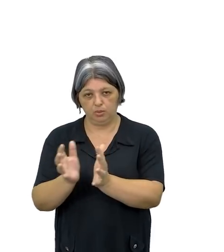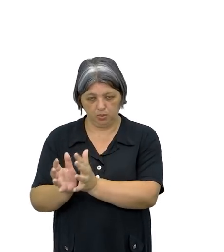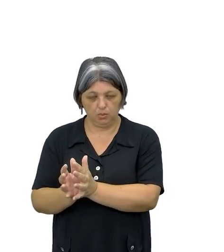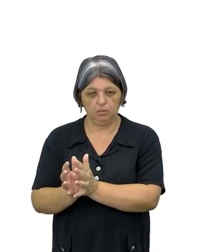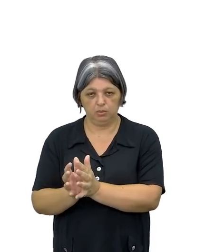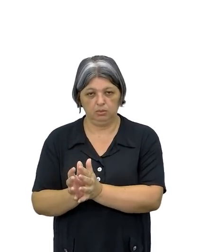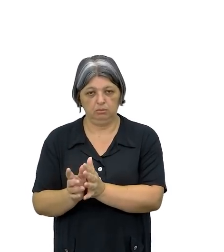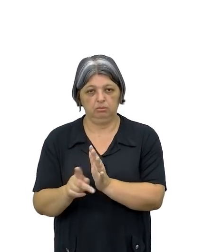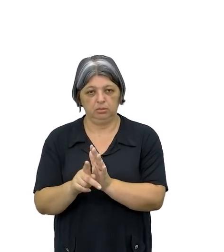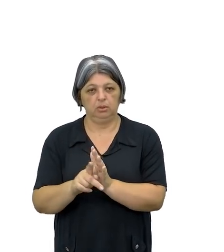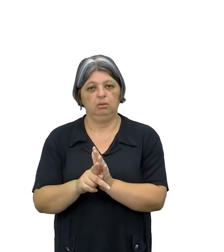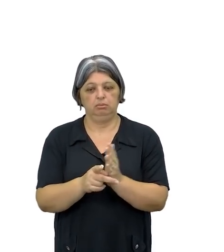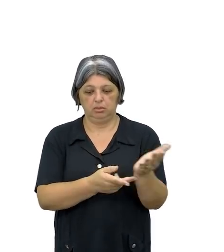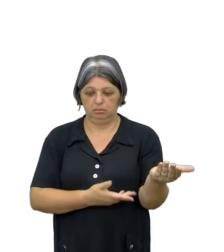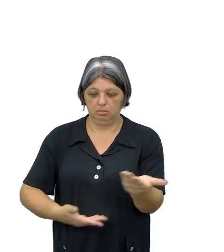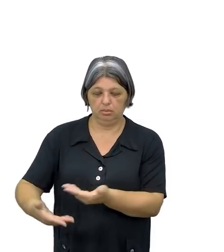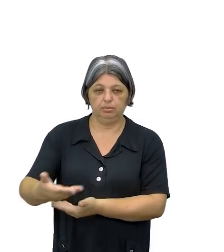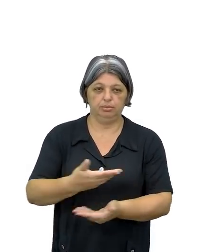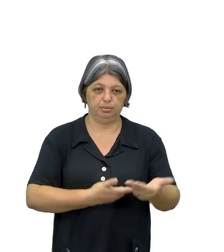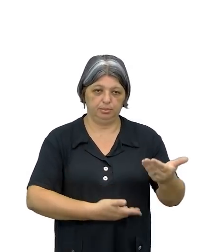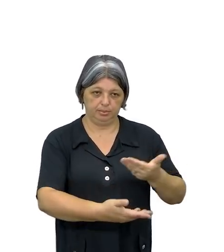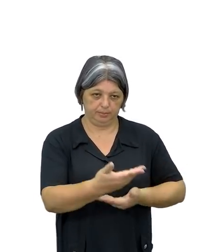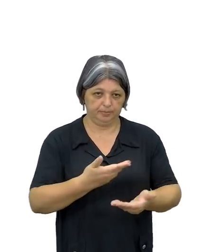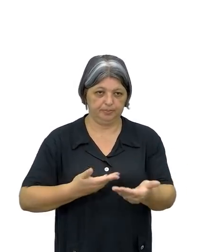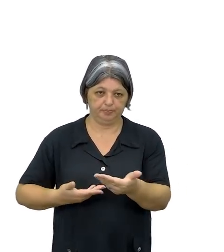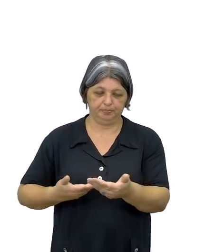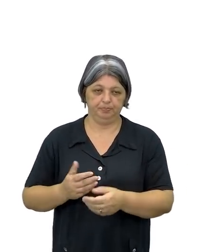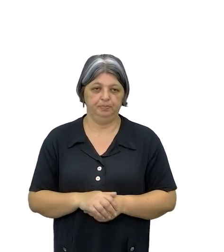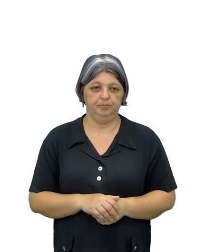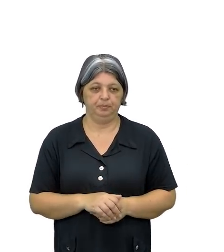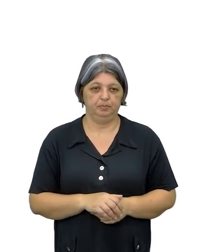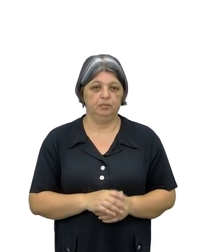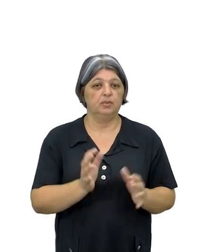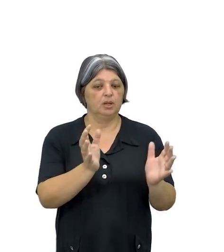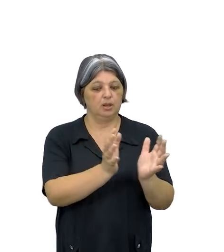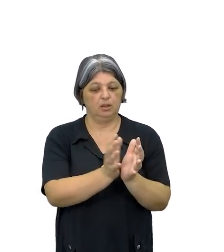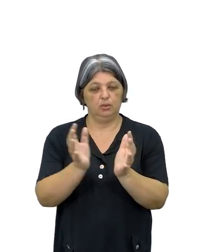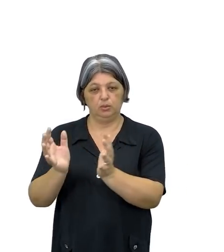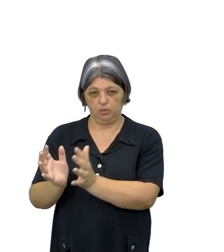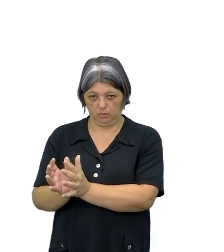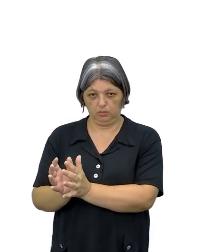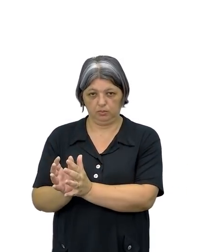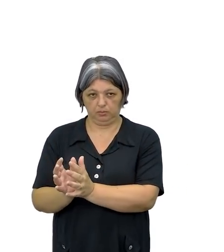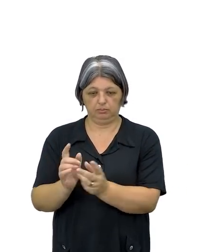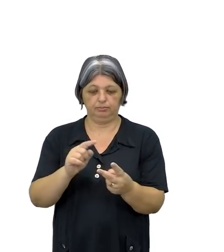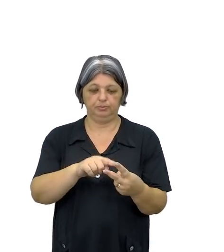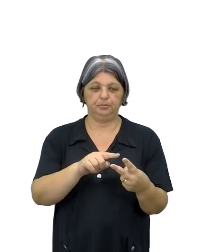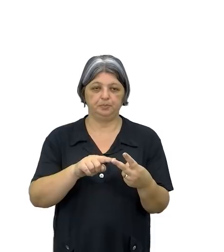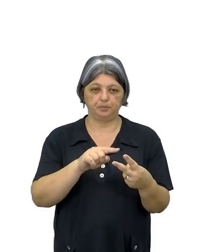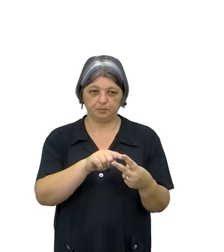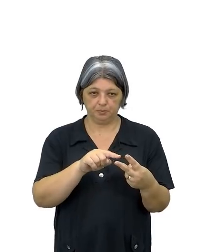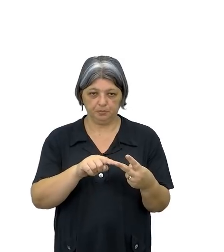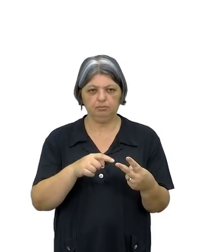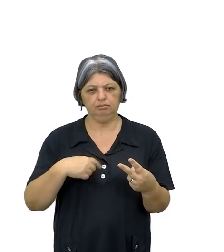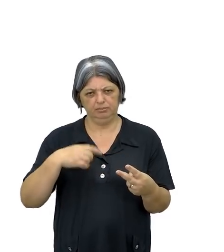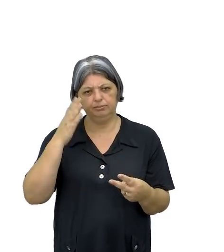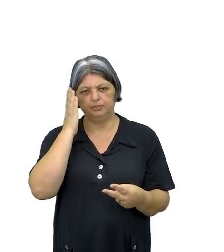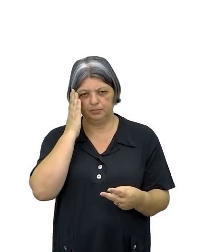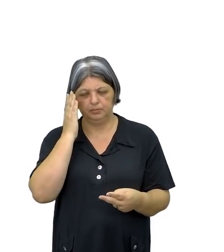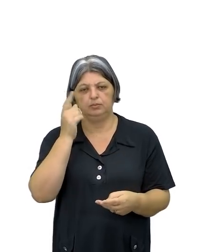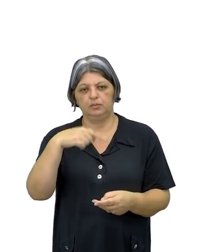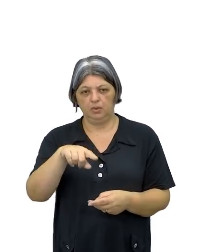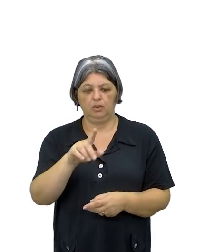essa socialização entre eles. São dois agrupamentos aí que eu creio que vocês, professores, já devem